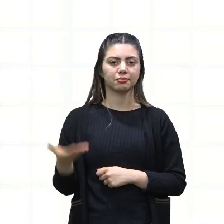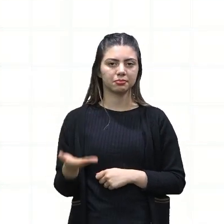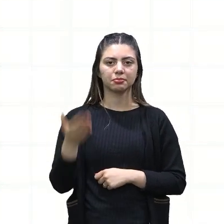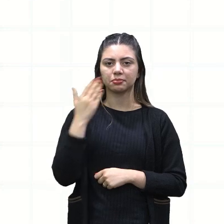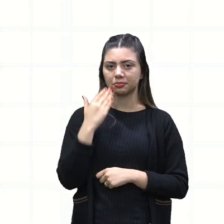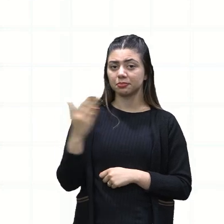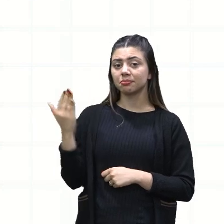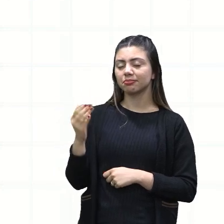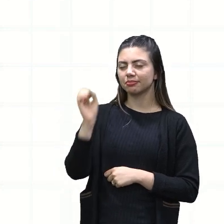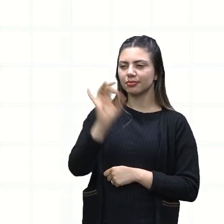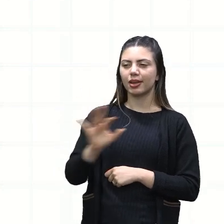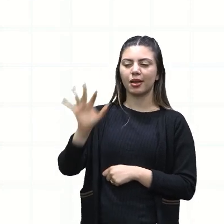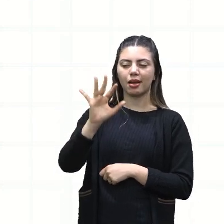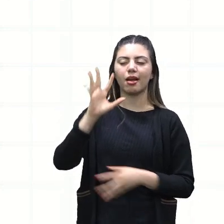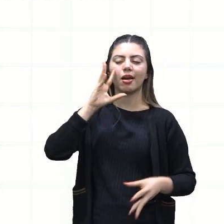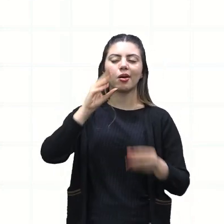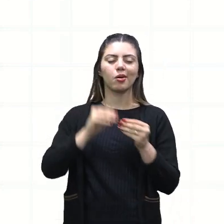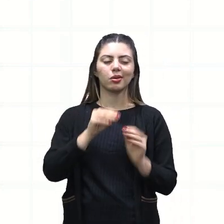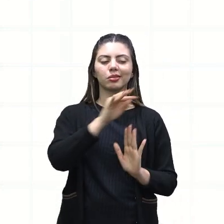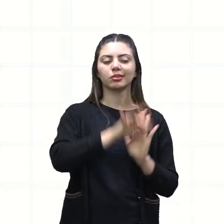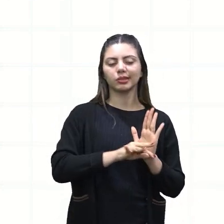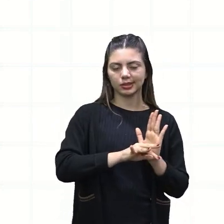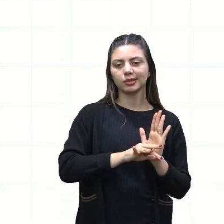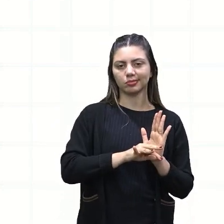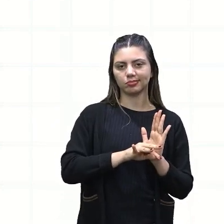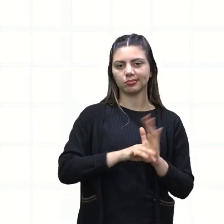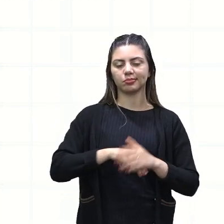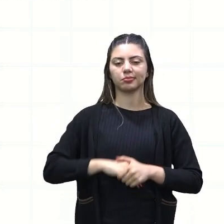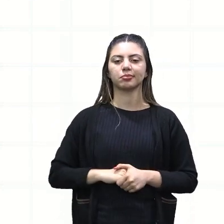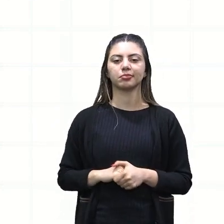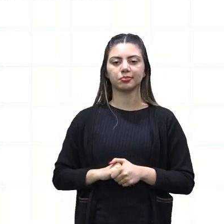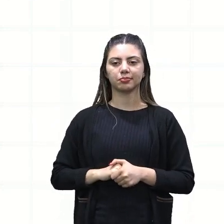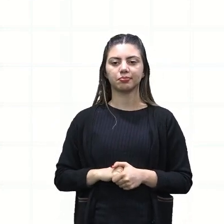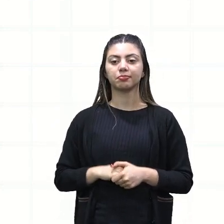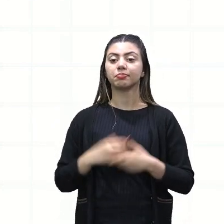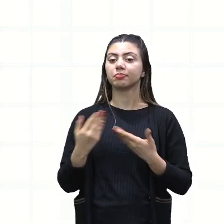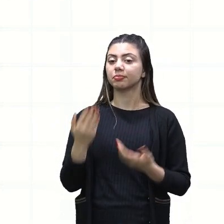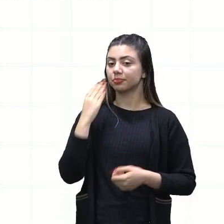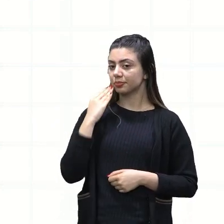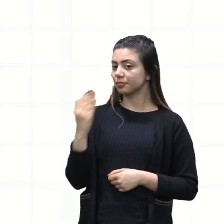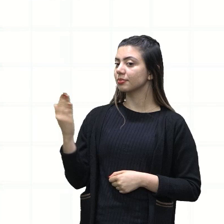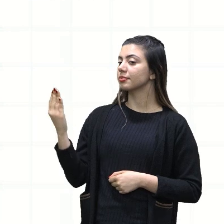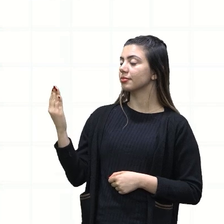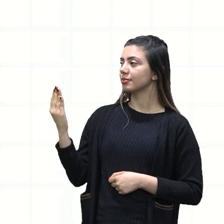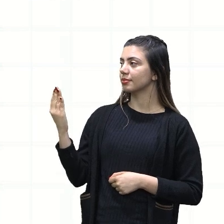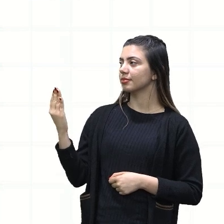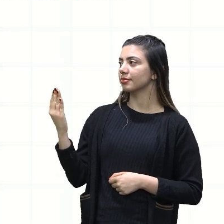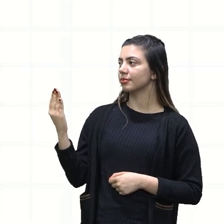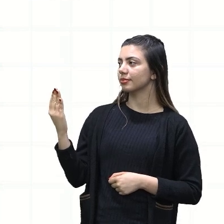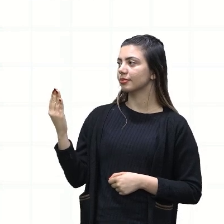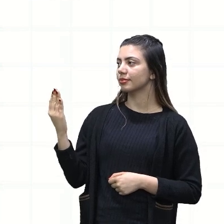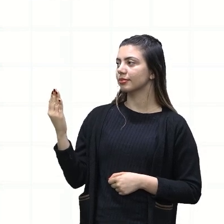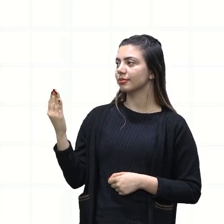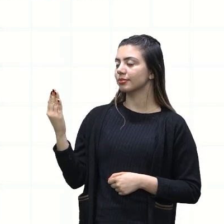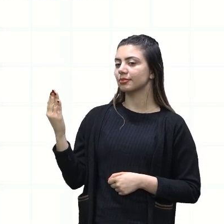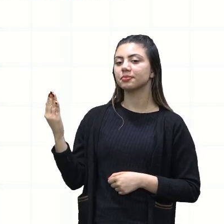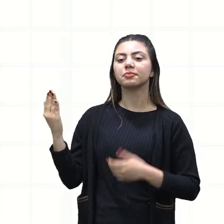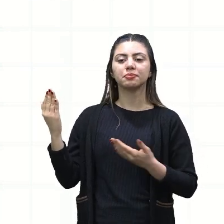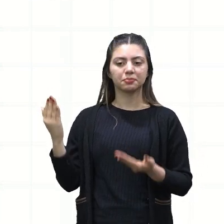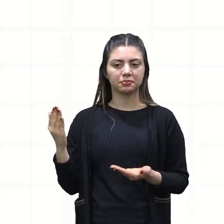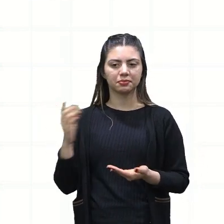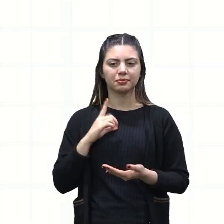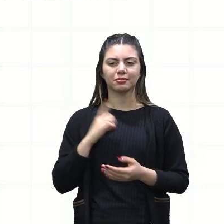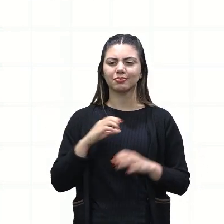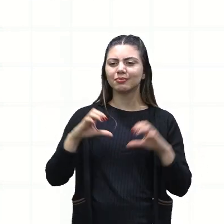sempre ajuda, né, para a gente entender um pouco do texto. Então, nessa imagem aqui, você pode observar, né, que tem aqui o formato